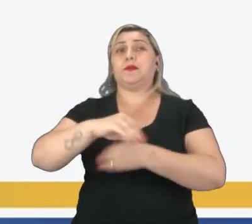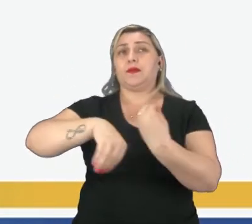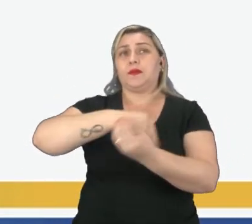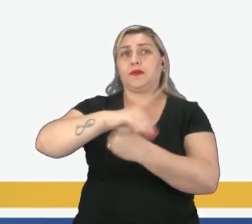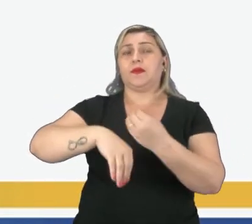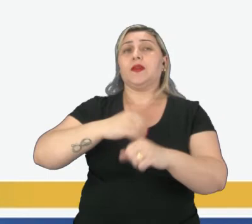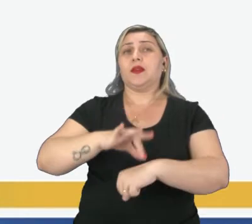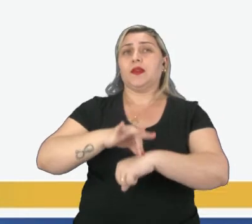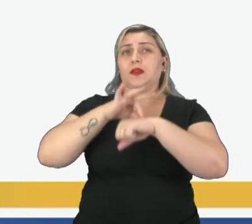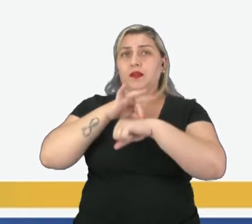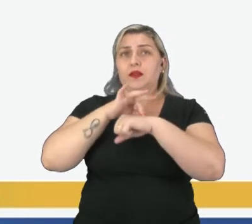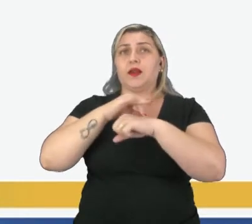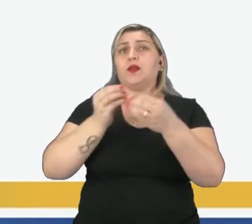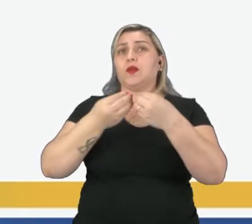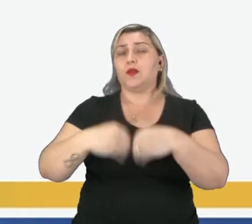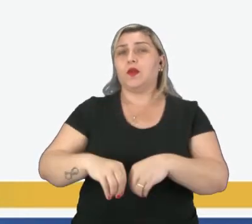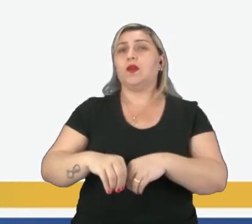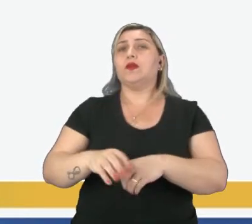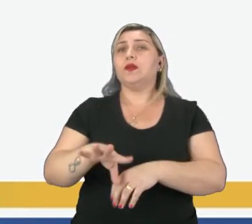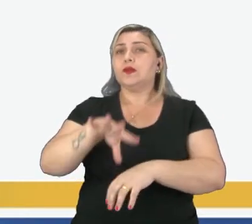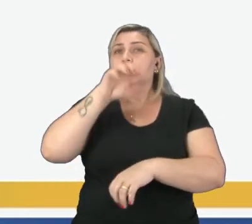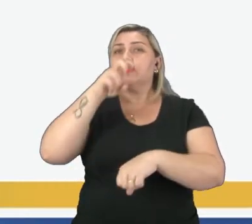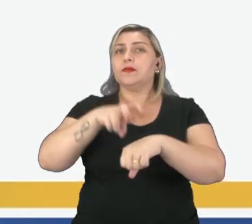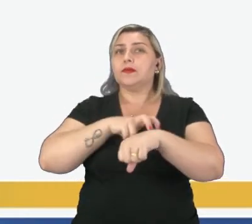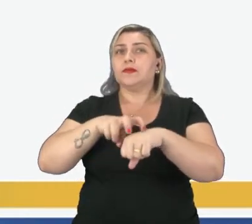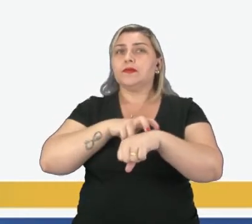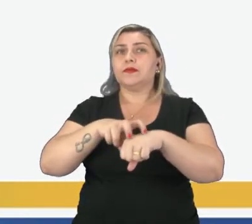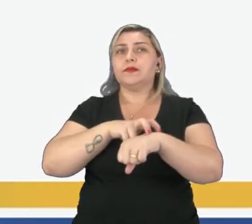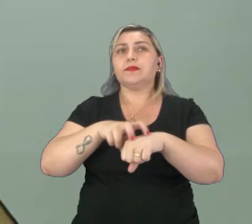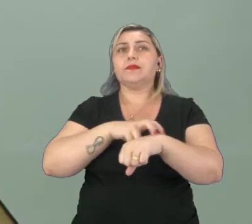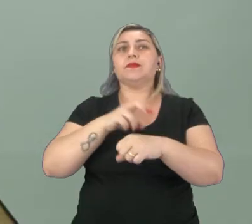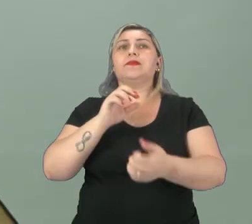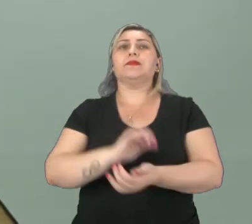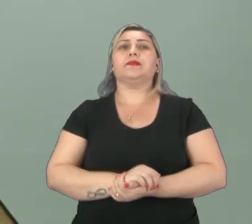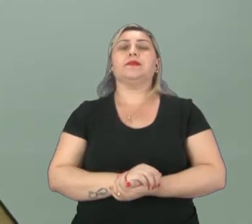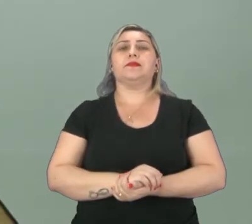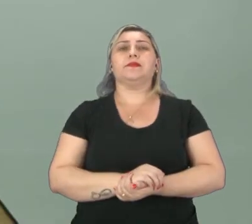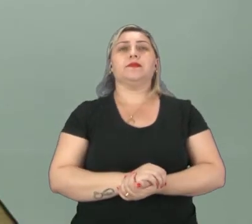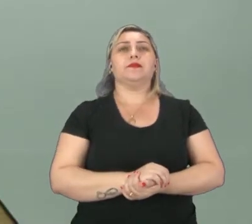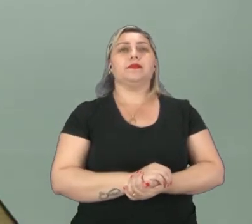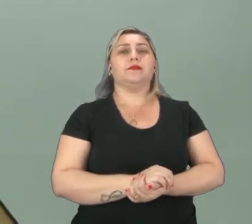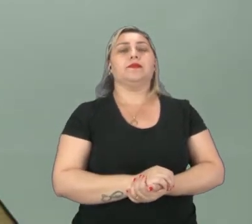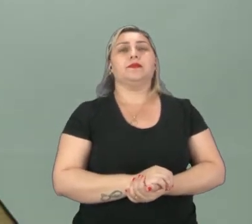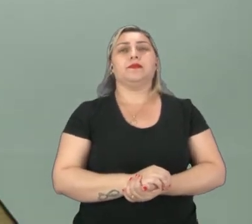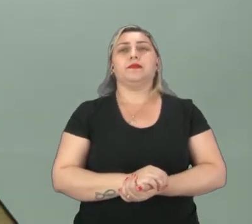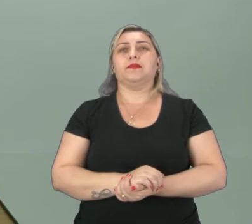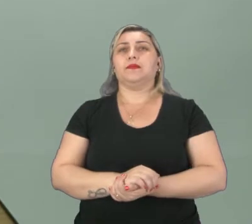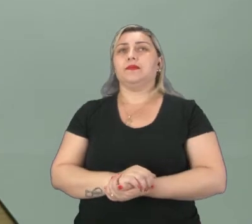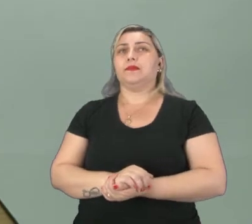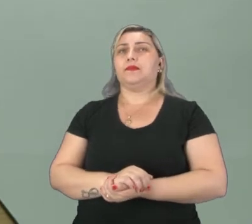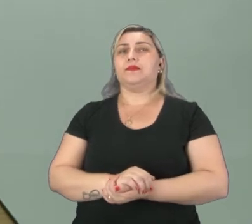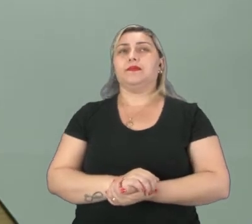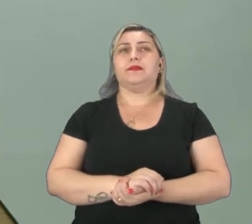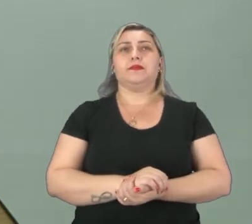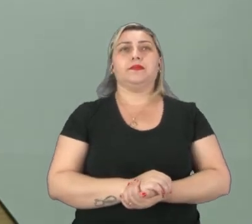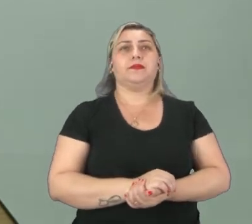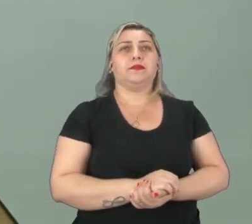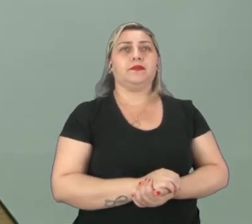misturado com a carne moída, ovo e cheiro verde, que é a saladinha, né? Ovo, tomate, cebola.